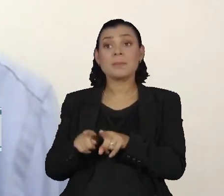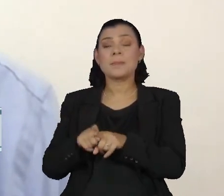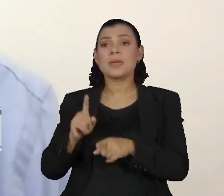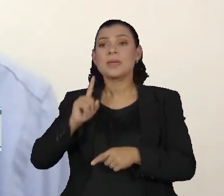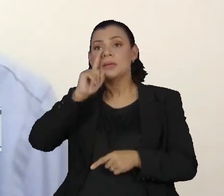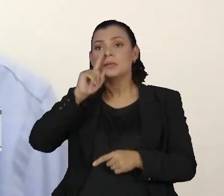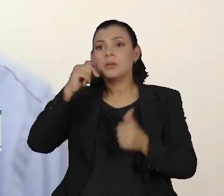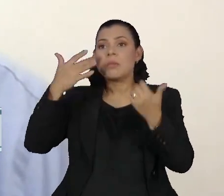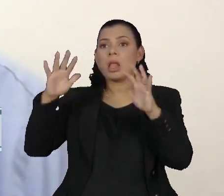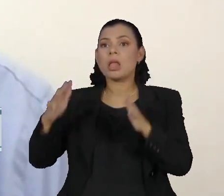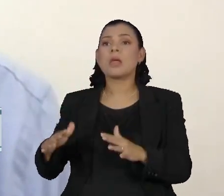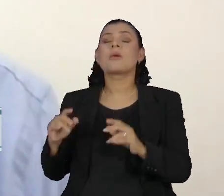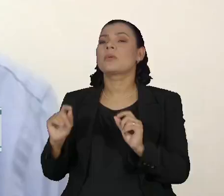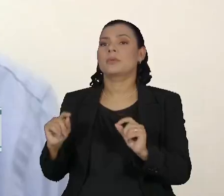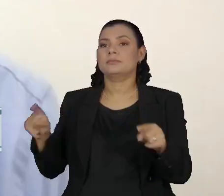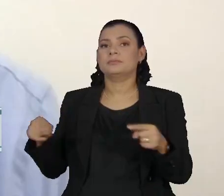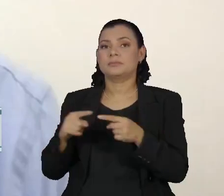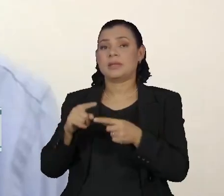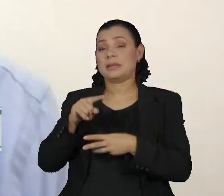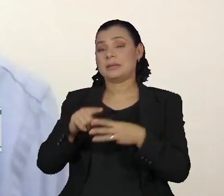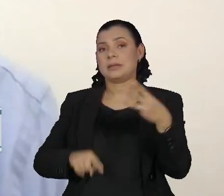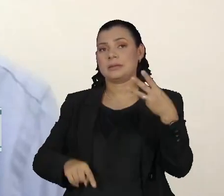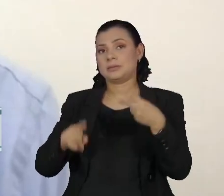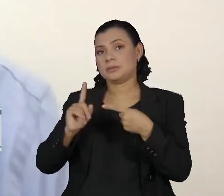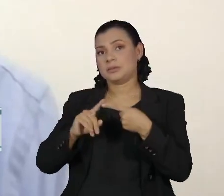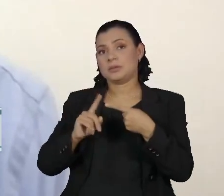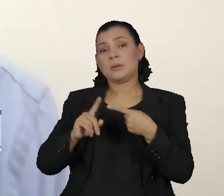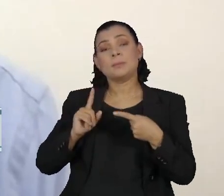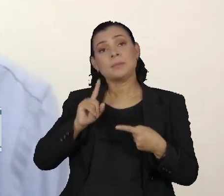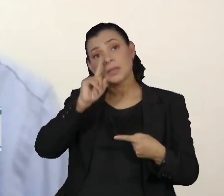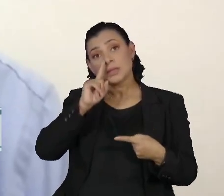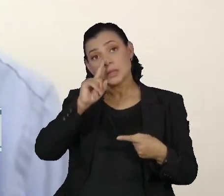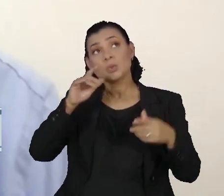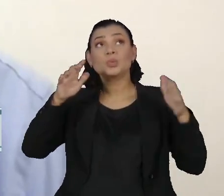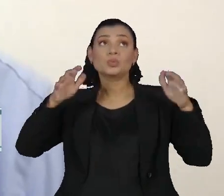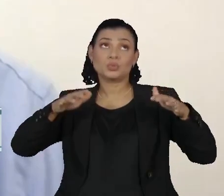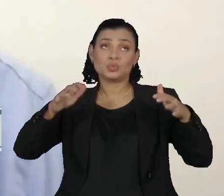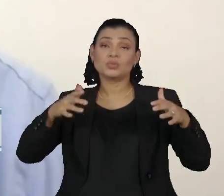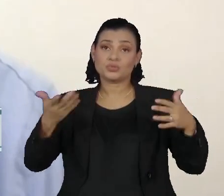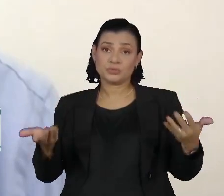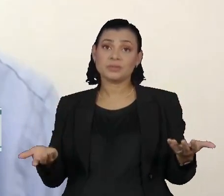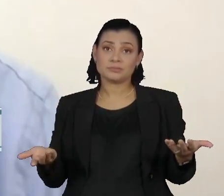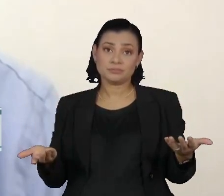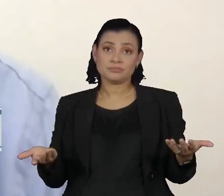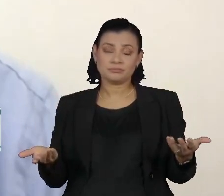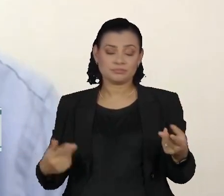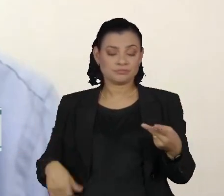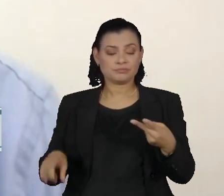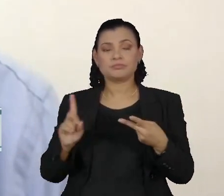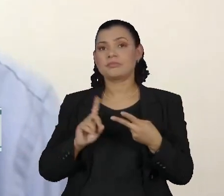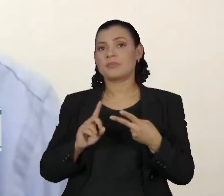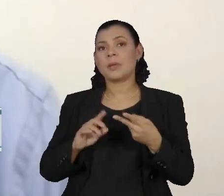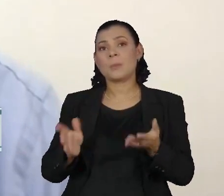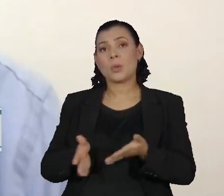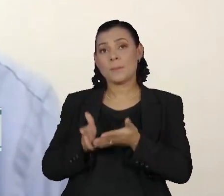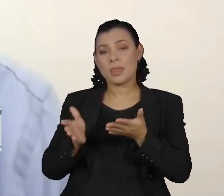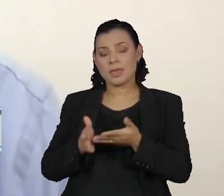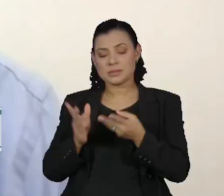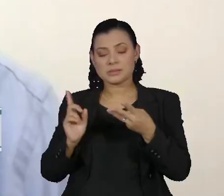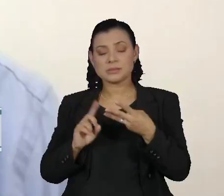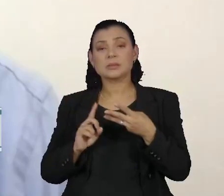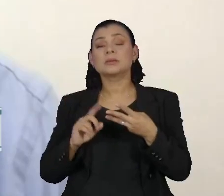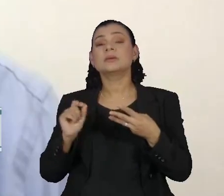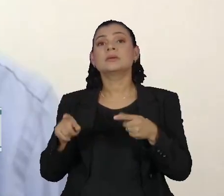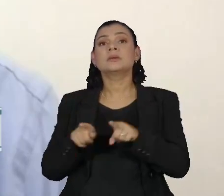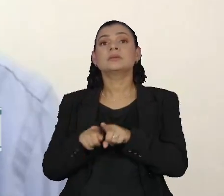de desastre, nós temos combinação de 3 fatores. A ameaça, que é a chuva, não? A vulnerabilidade e a exposição. Os